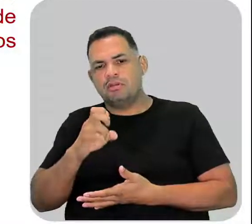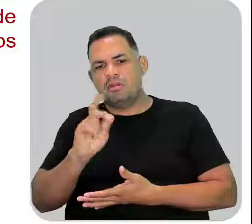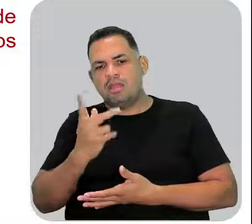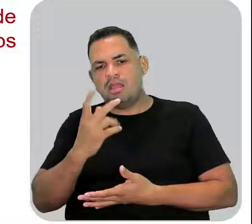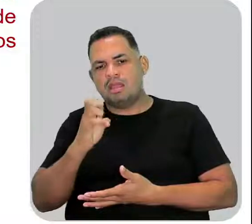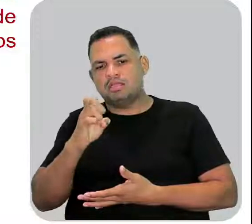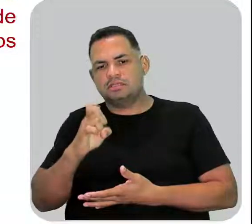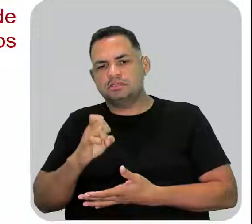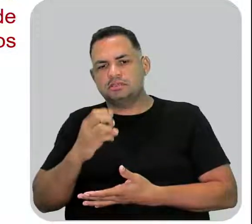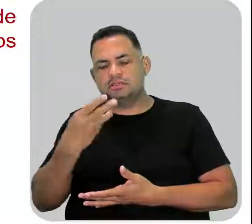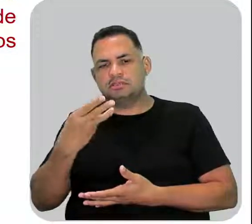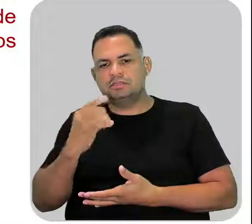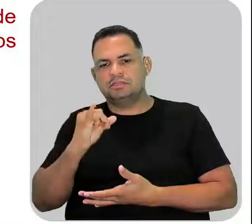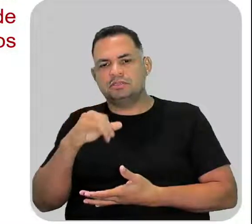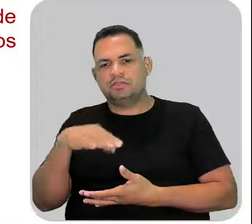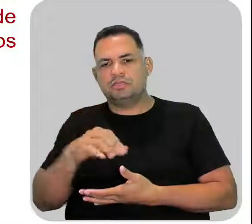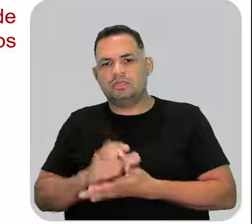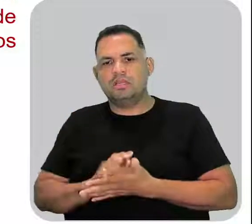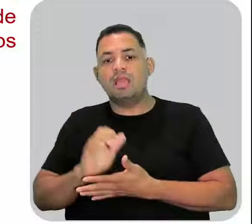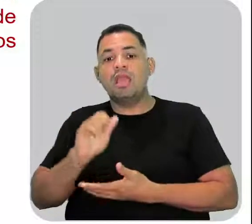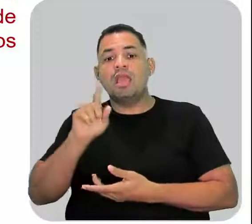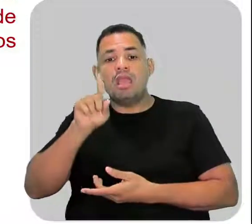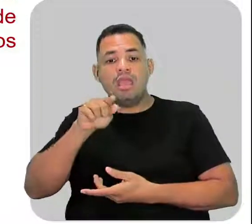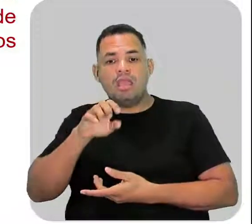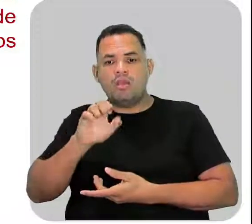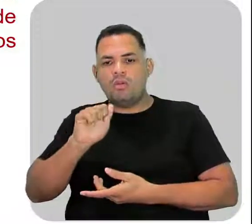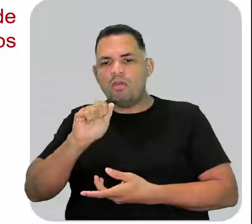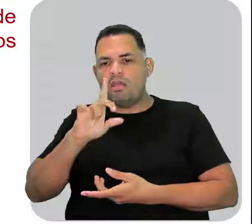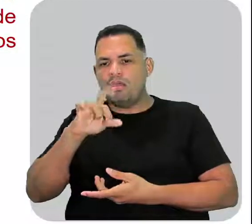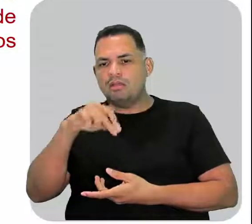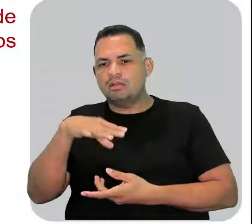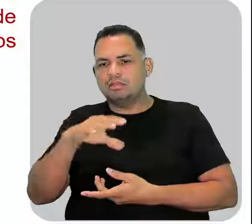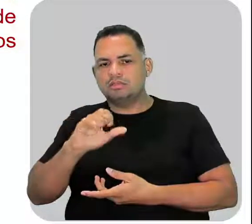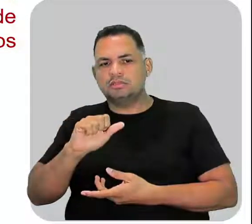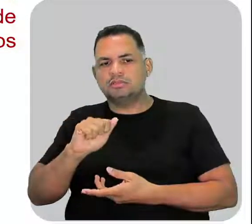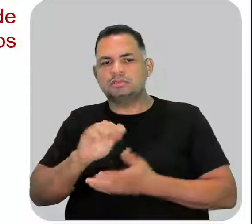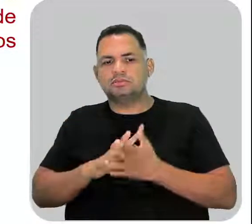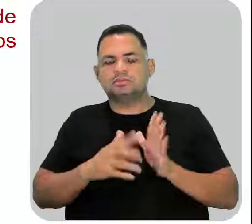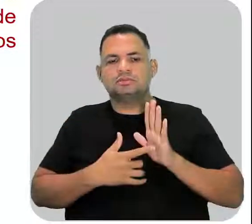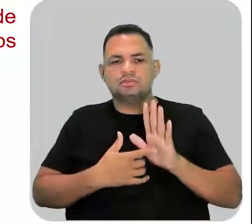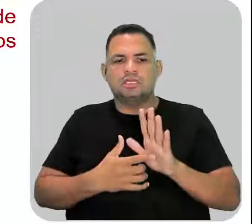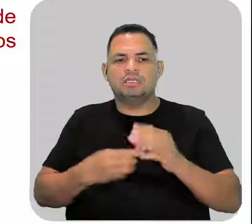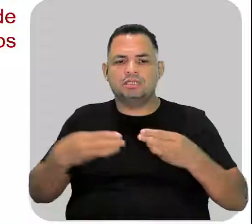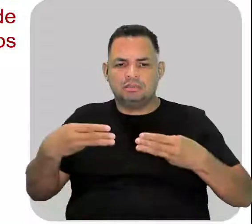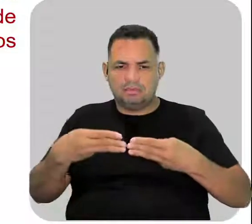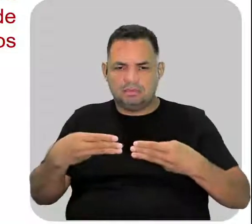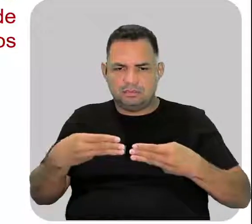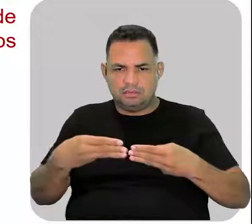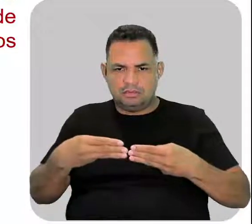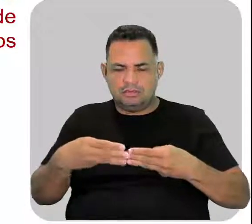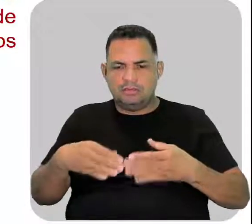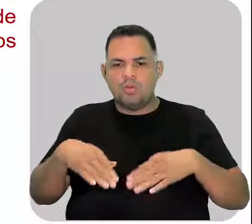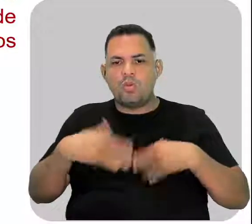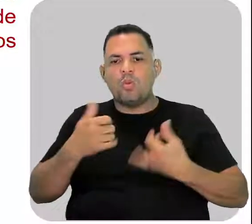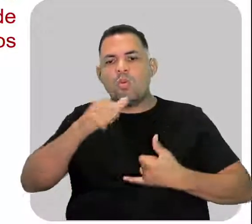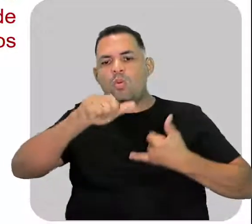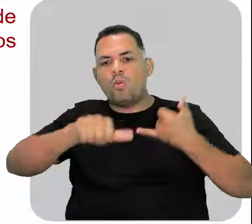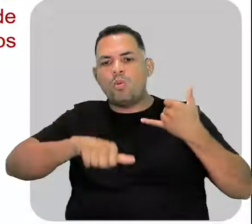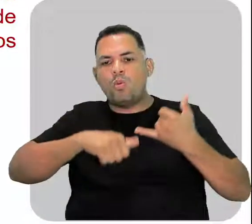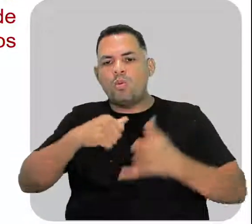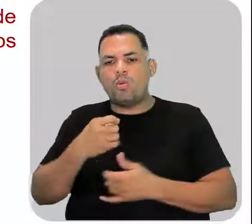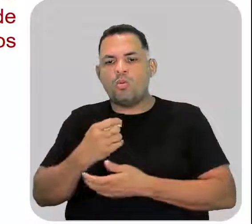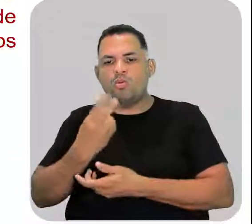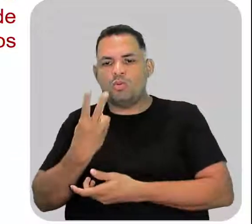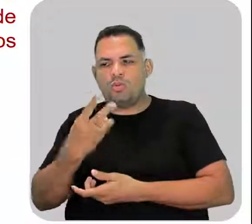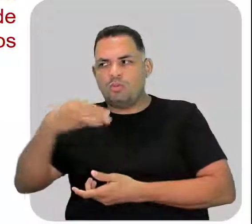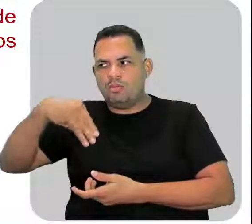tetrametil-X3-ino é um alcino, ou seja, apresenta uma tripla ligação. Quando ele reage